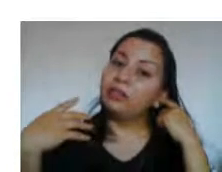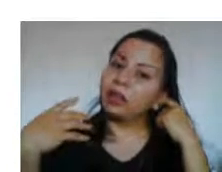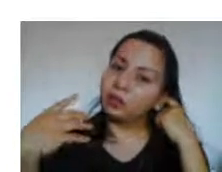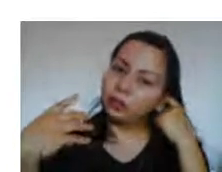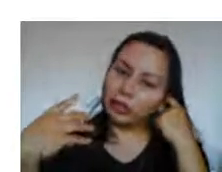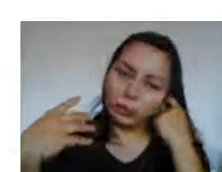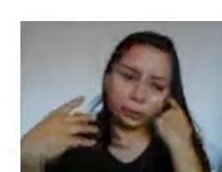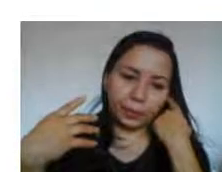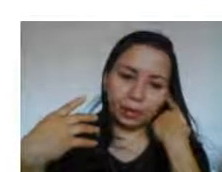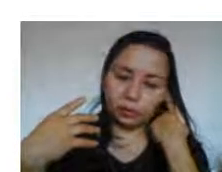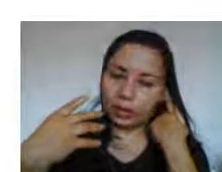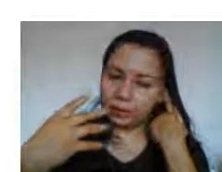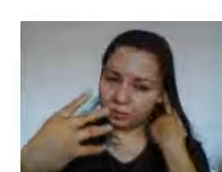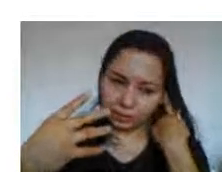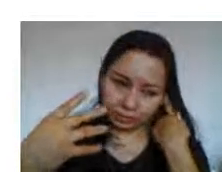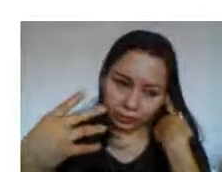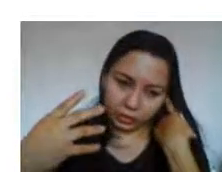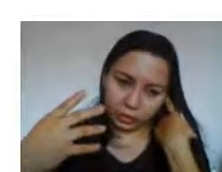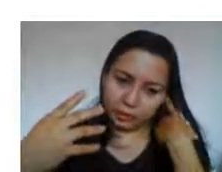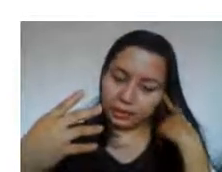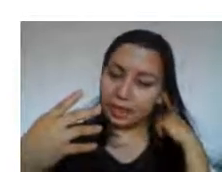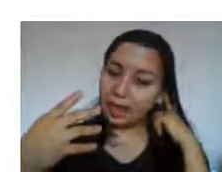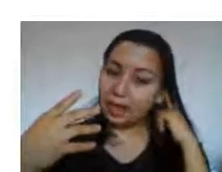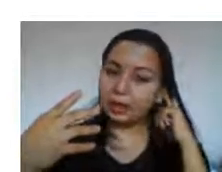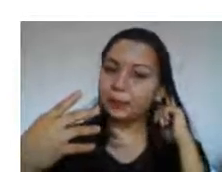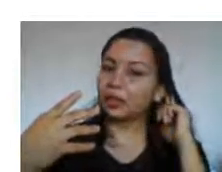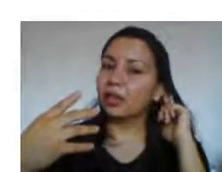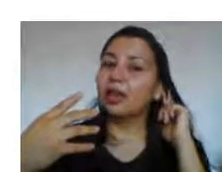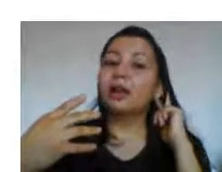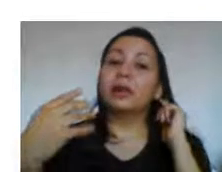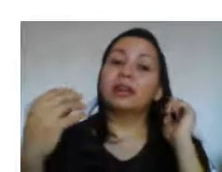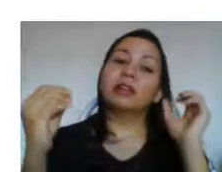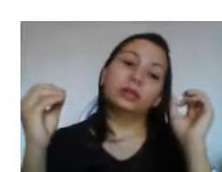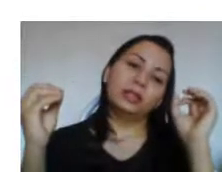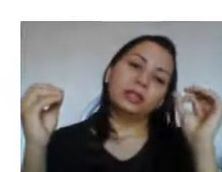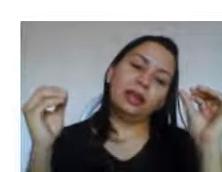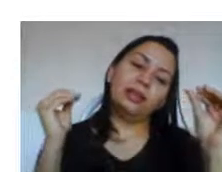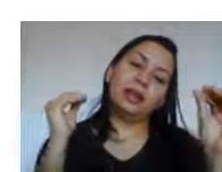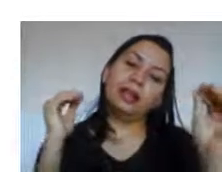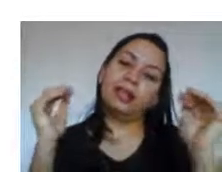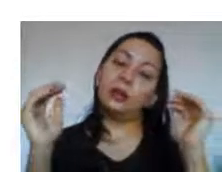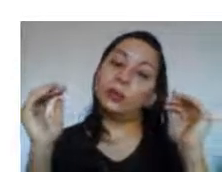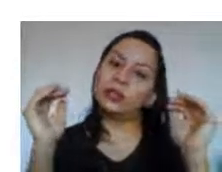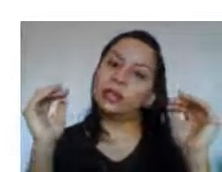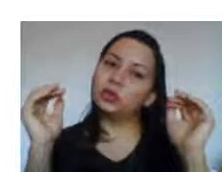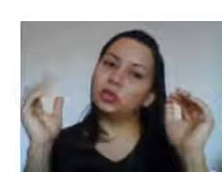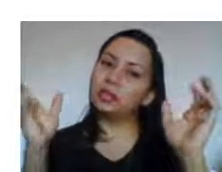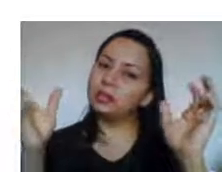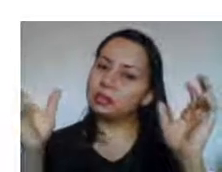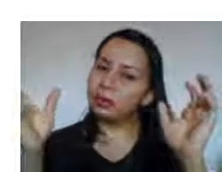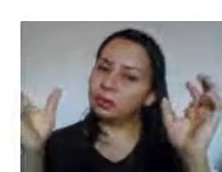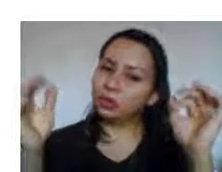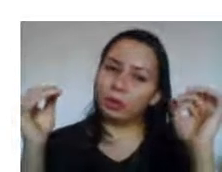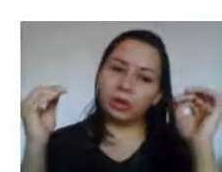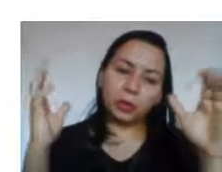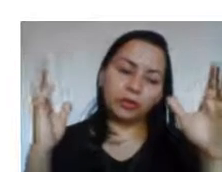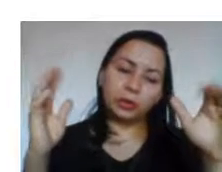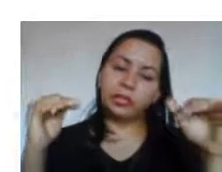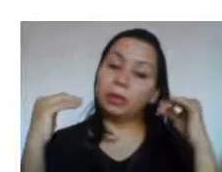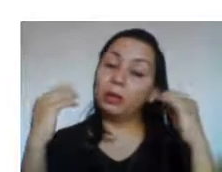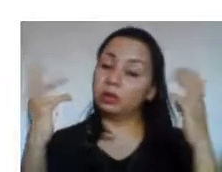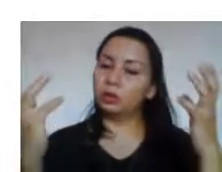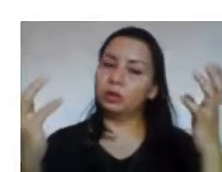ele vier a sofrer uma perturbação nessa vegetação dessa área, o que que vai acontecer? Ele vai entrar em um processo de transição, se não houver